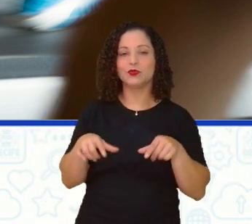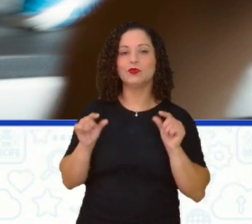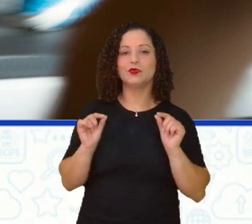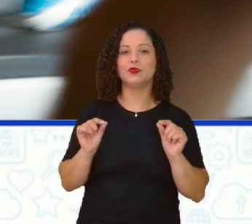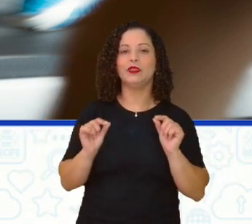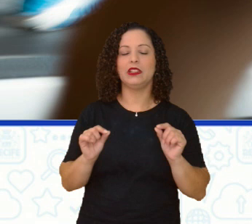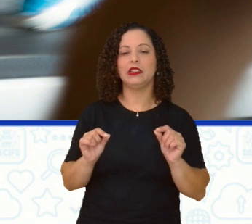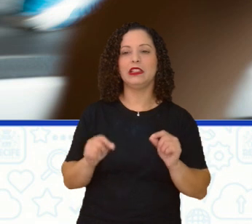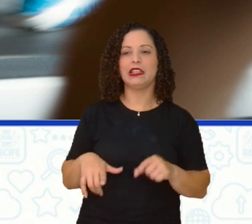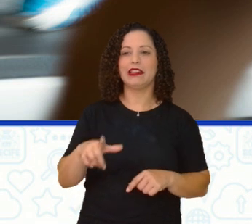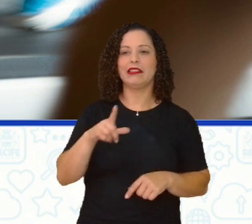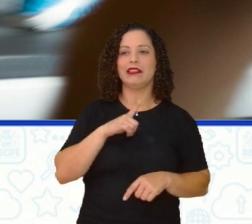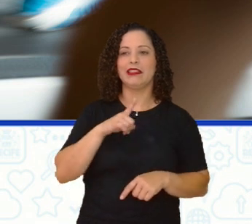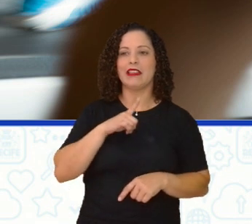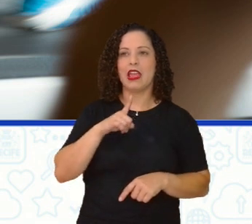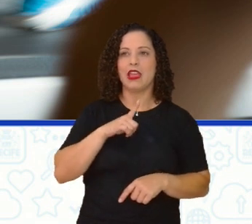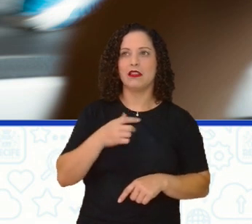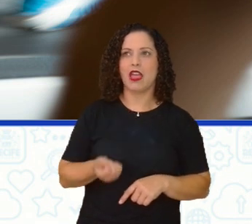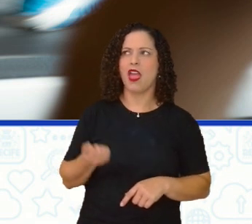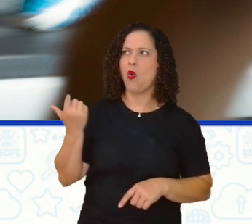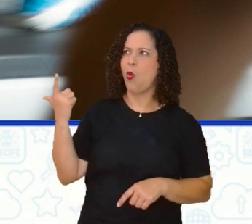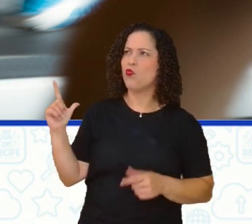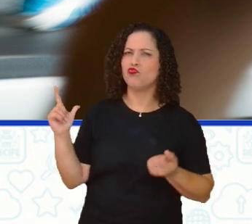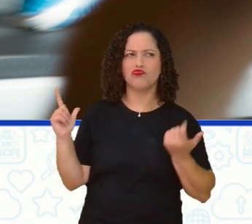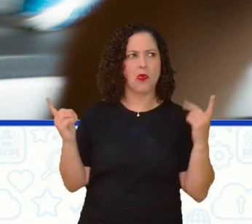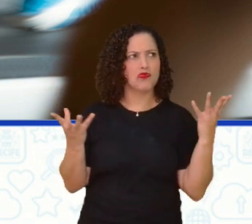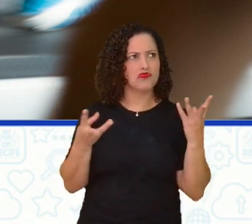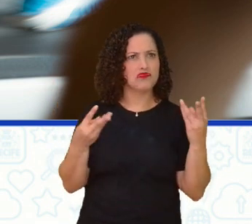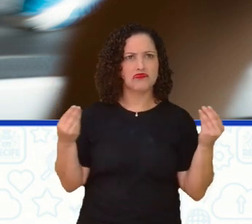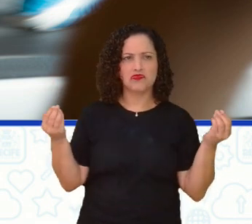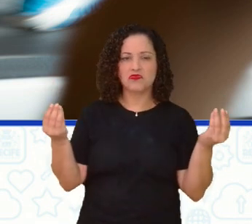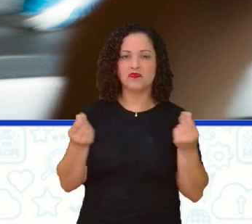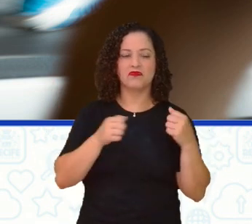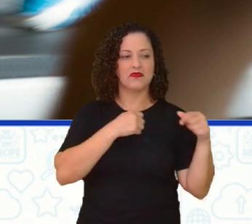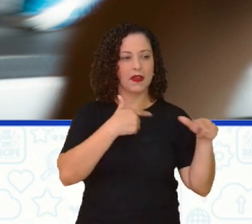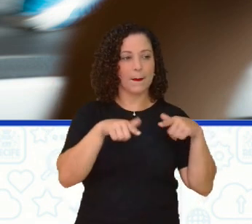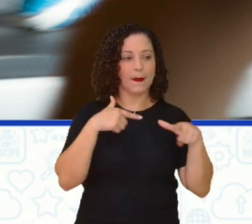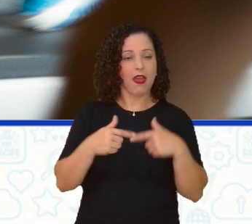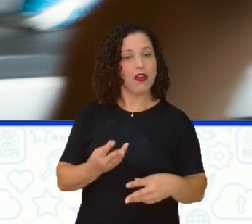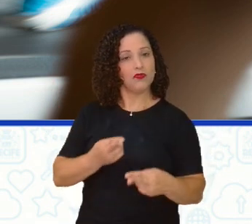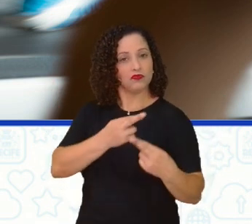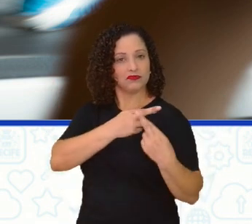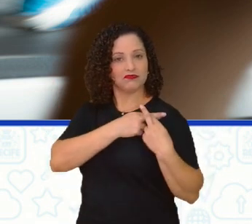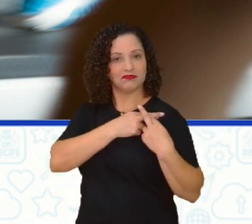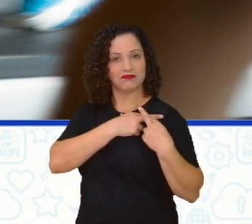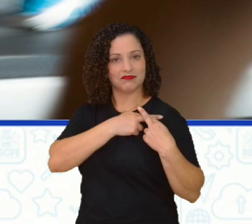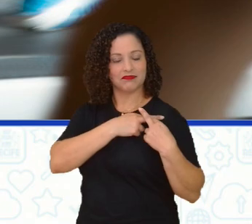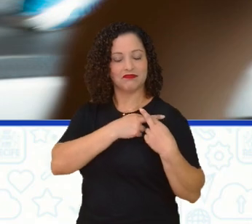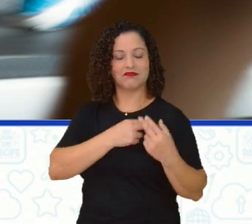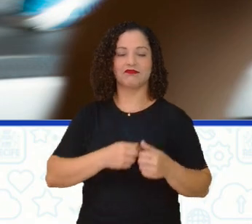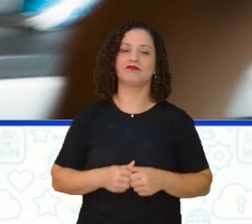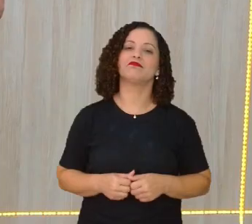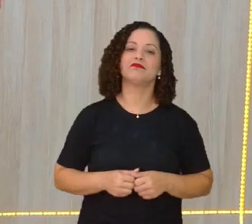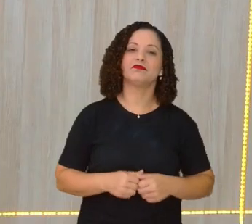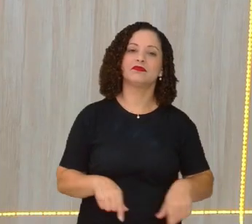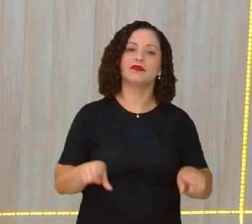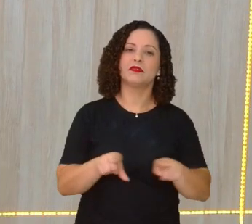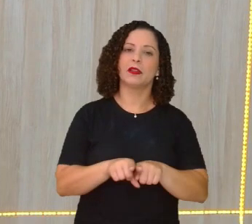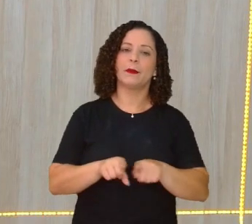Físico, mas também em outra dimensão, né? De trabalho, de compromisso, de responsabilidade, ou